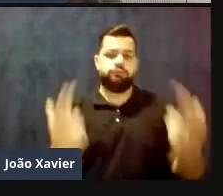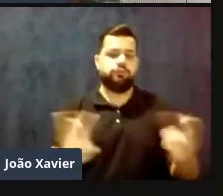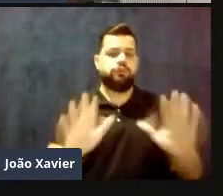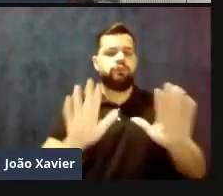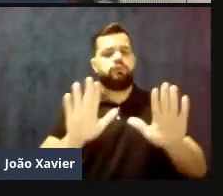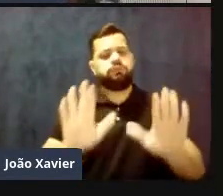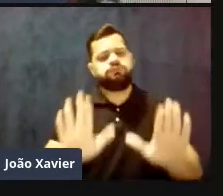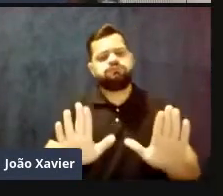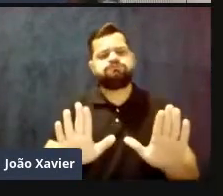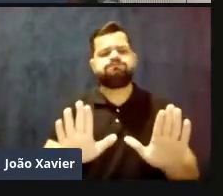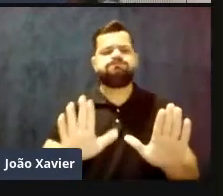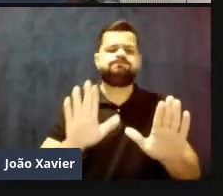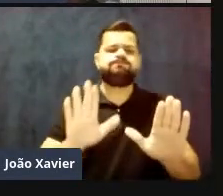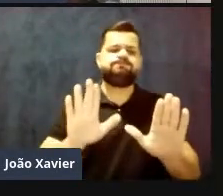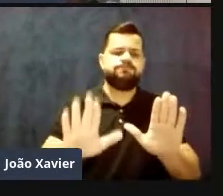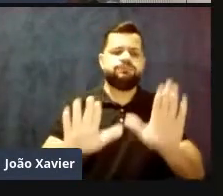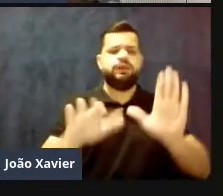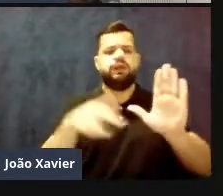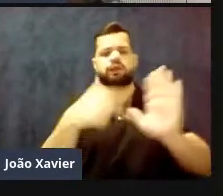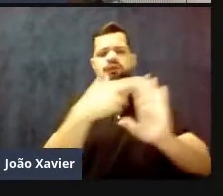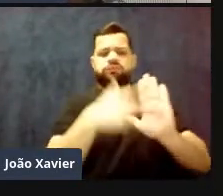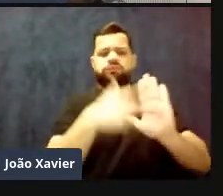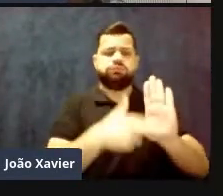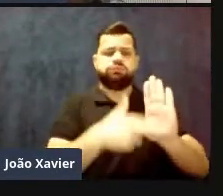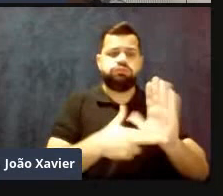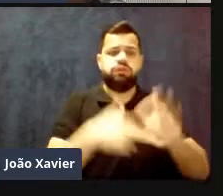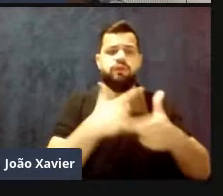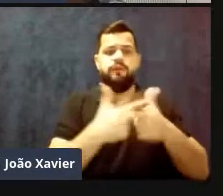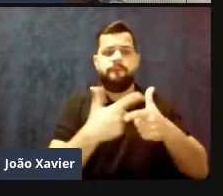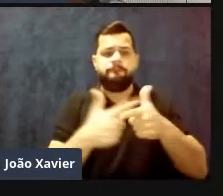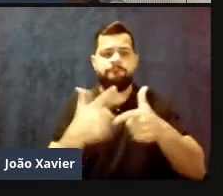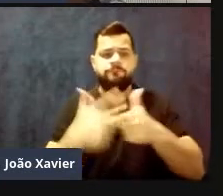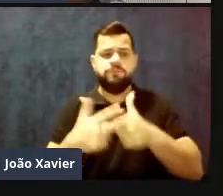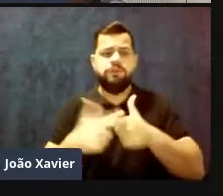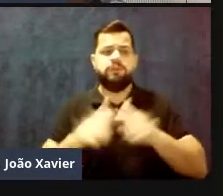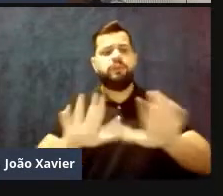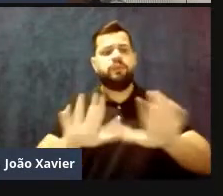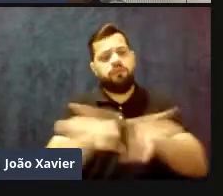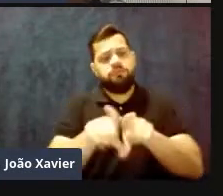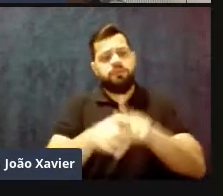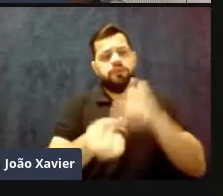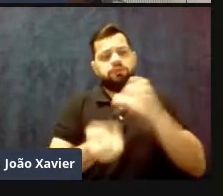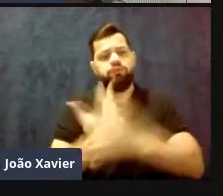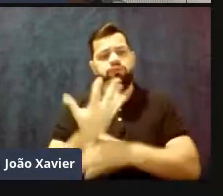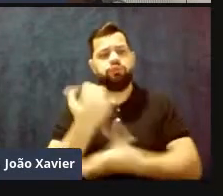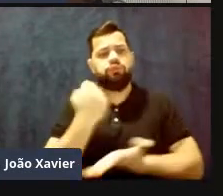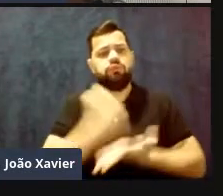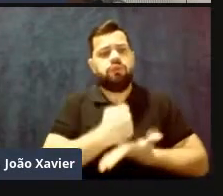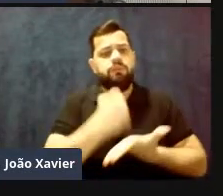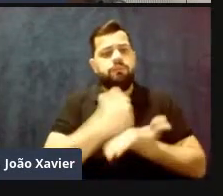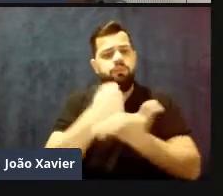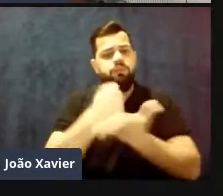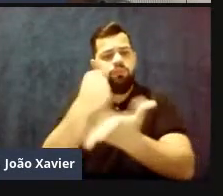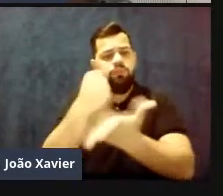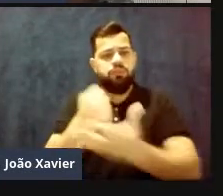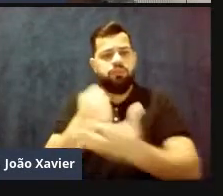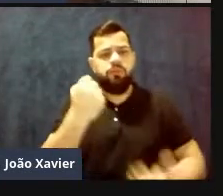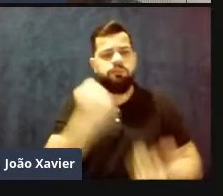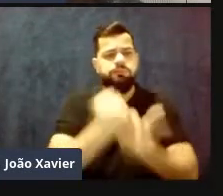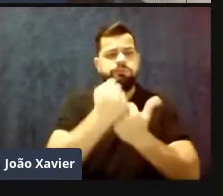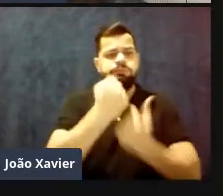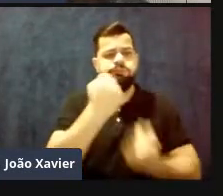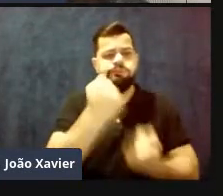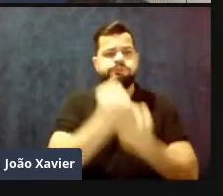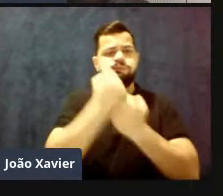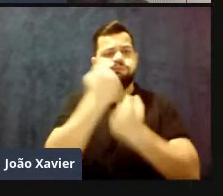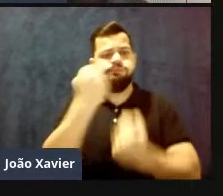entraves burocráticos foram surgindo, apoio também foi acontecendo. Então, durante todo esse período, e existem webinars que